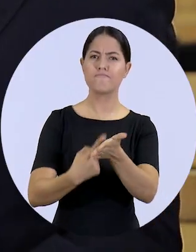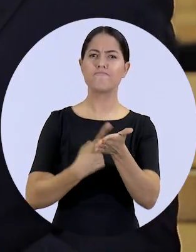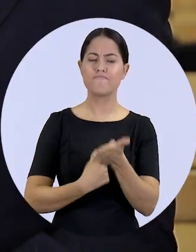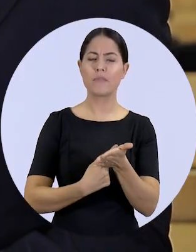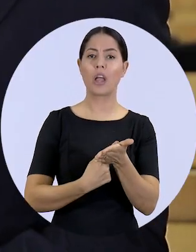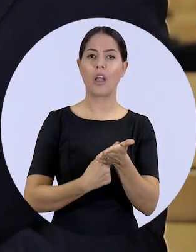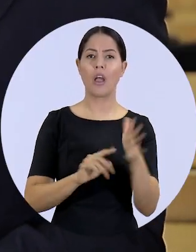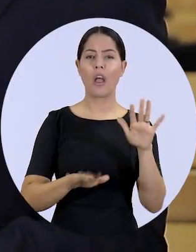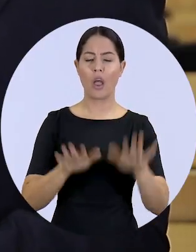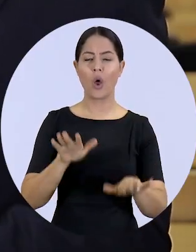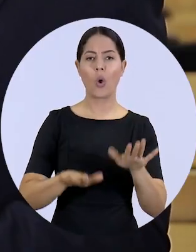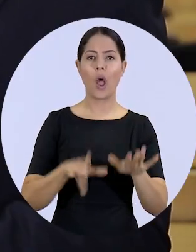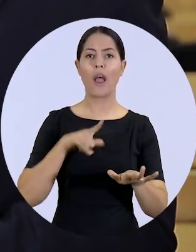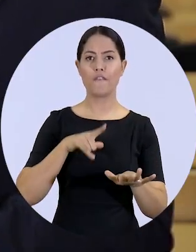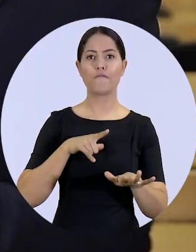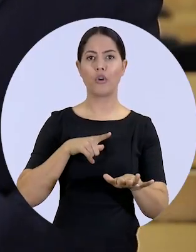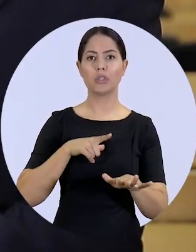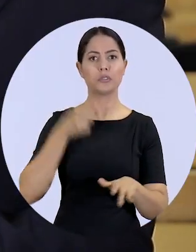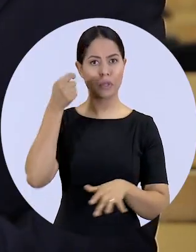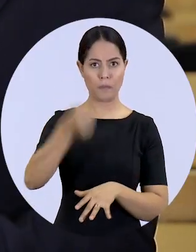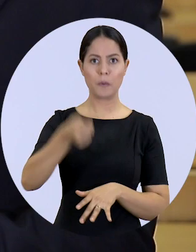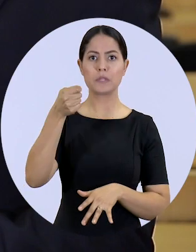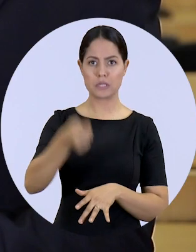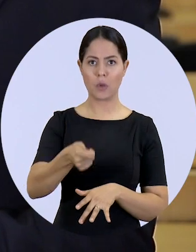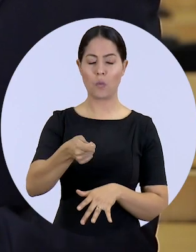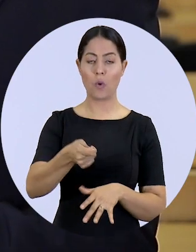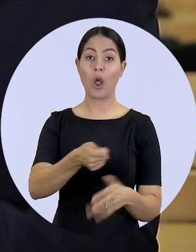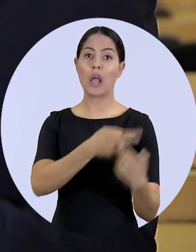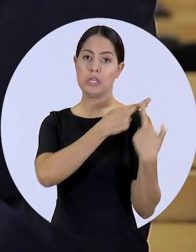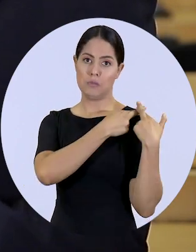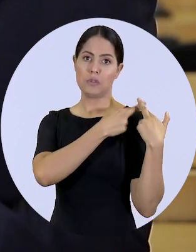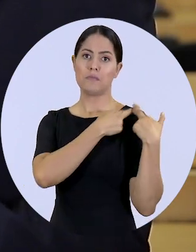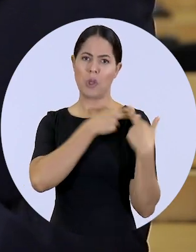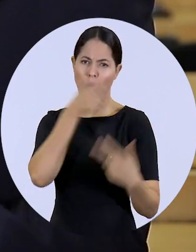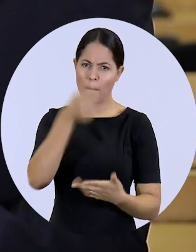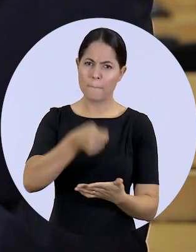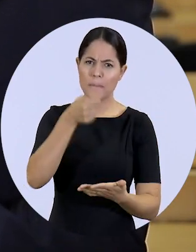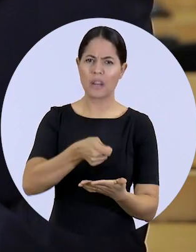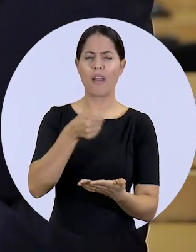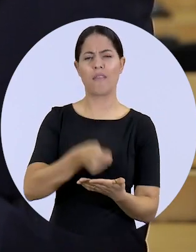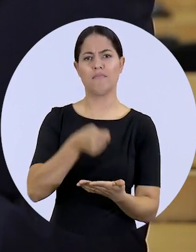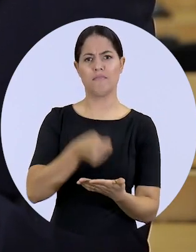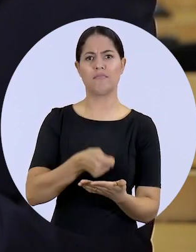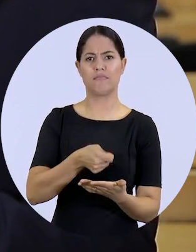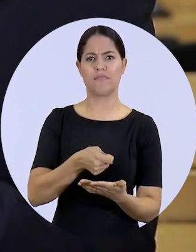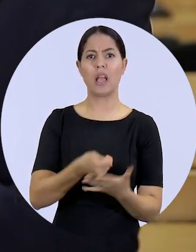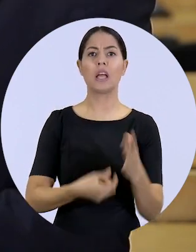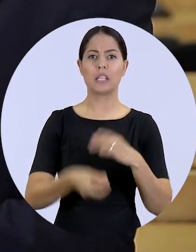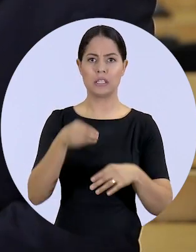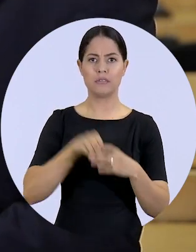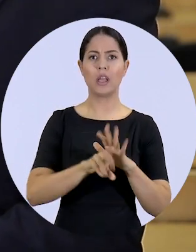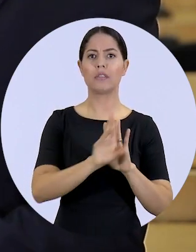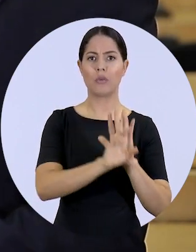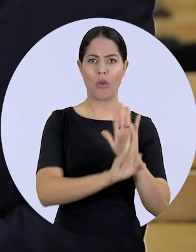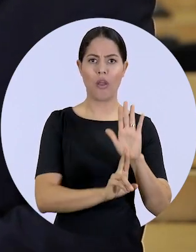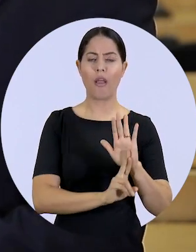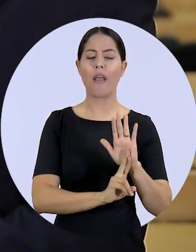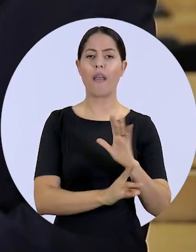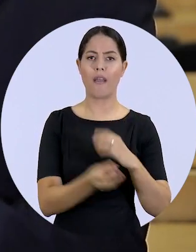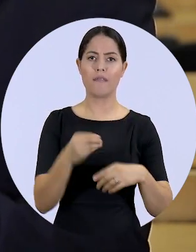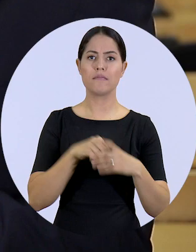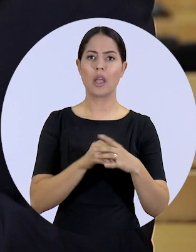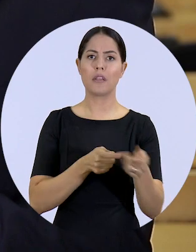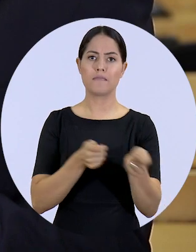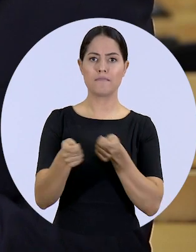de colaboração premiada, foram impostas às empresas a obrigação de ter mecanismos internos de